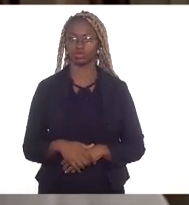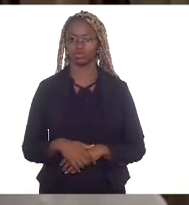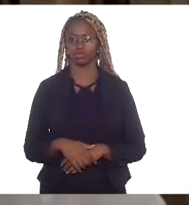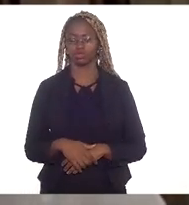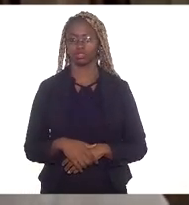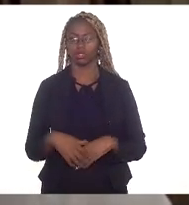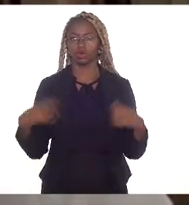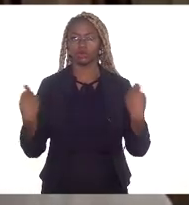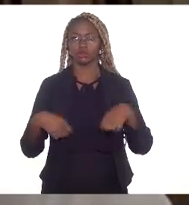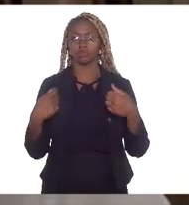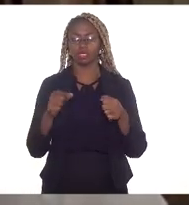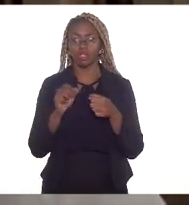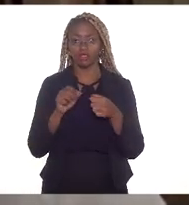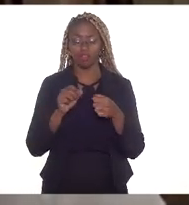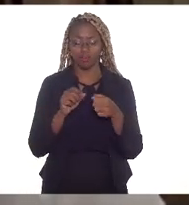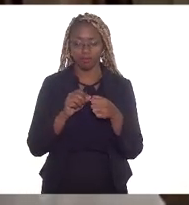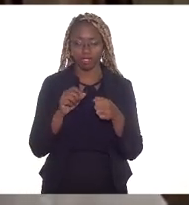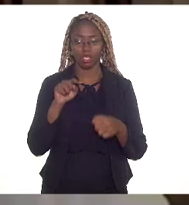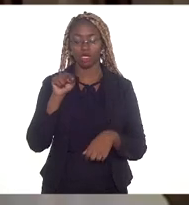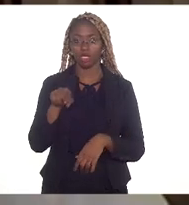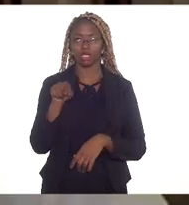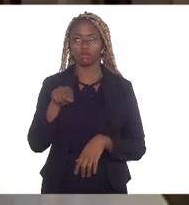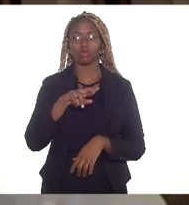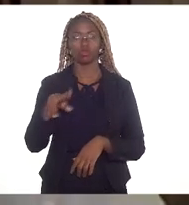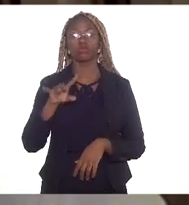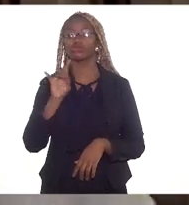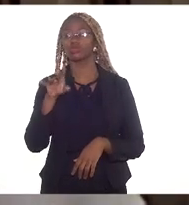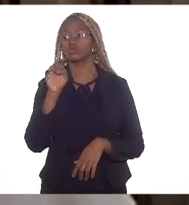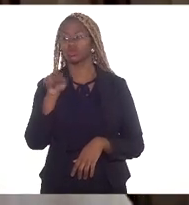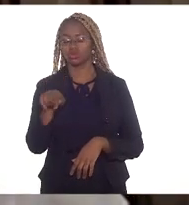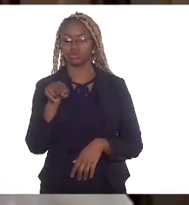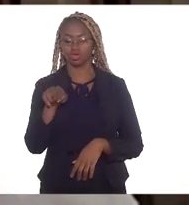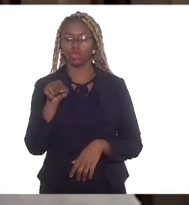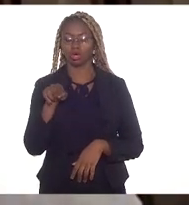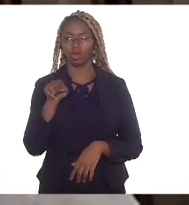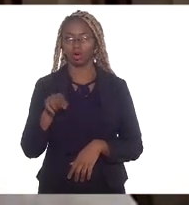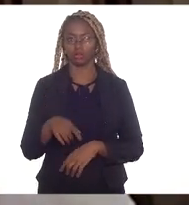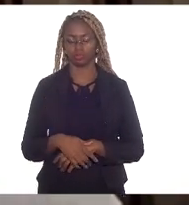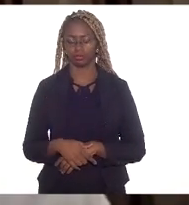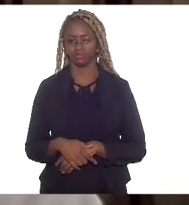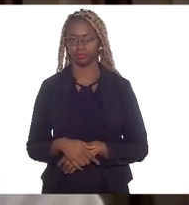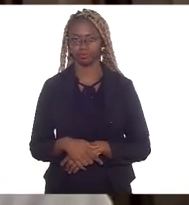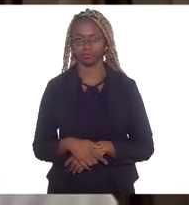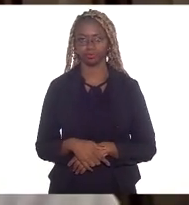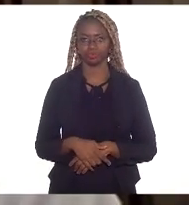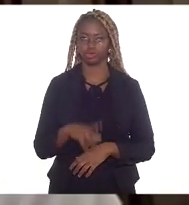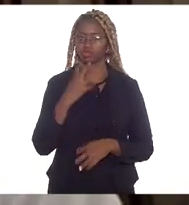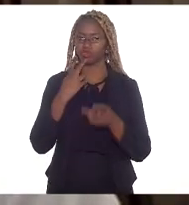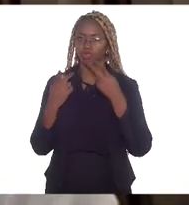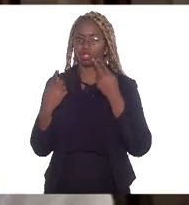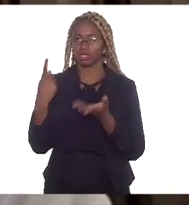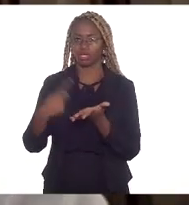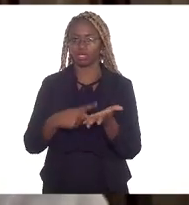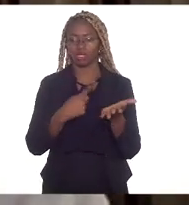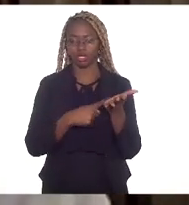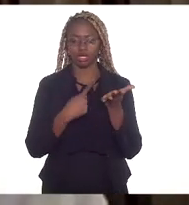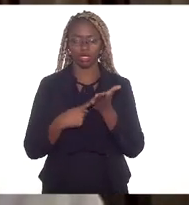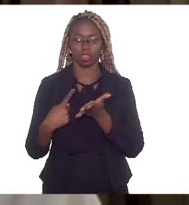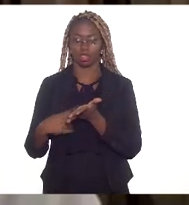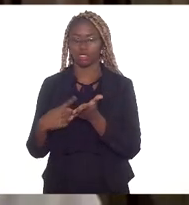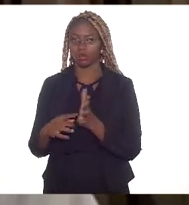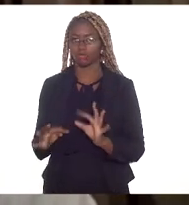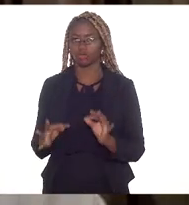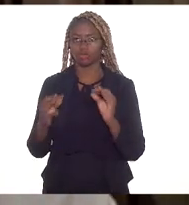O que tem que ser feito não é apenas aquilo que seja acordado por todos, mas que seja